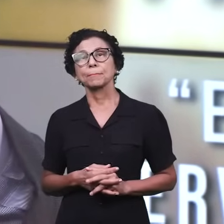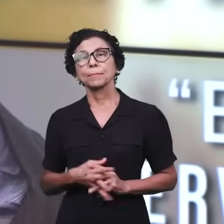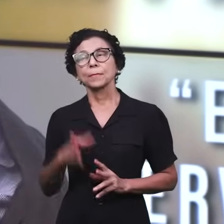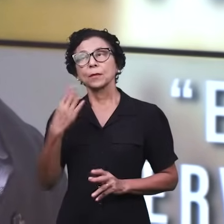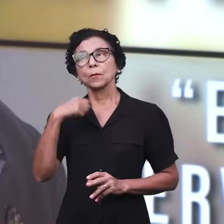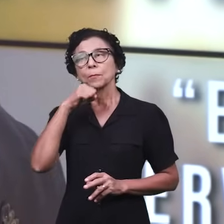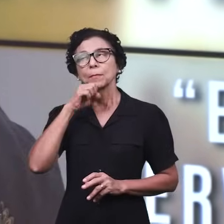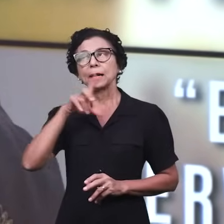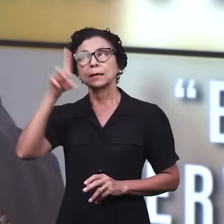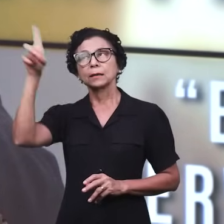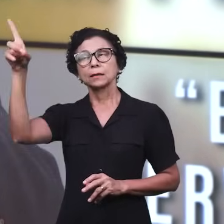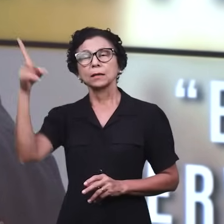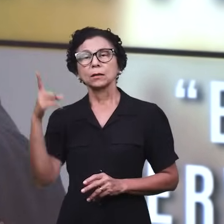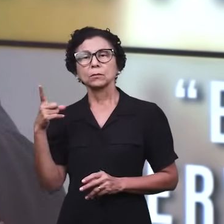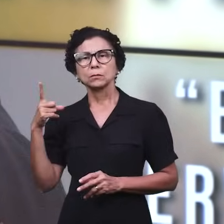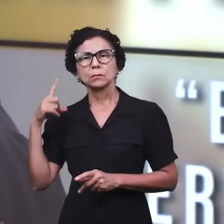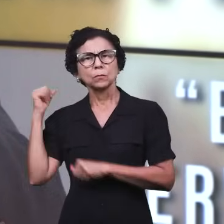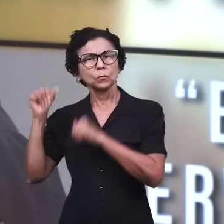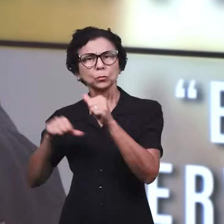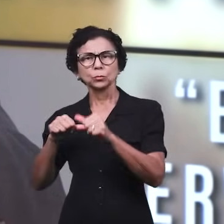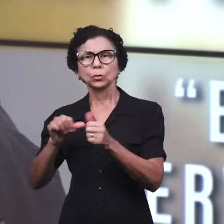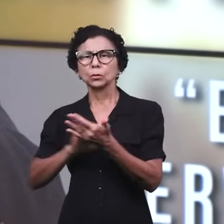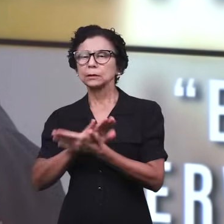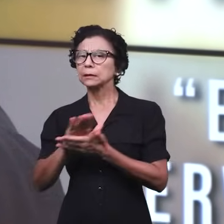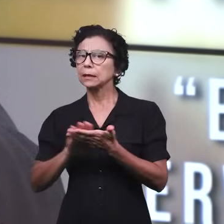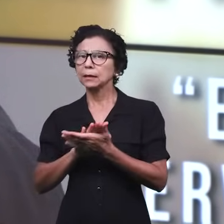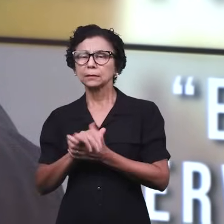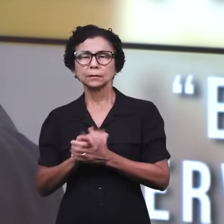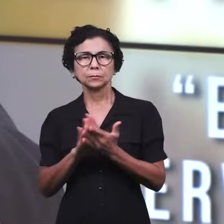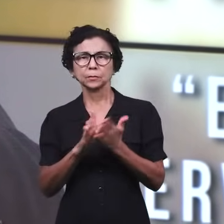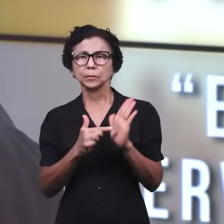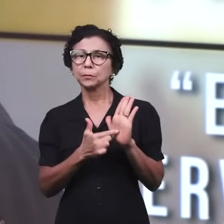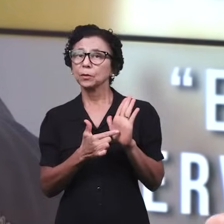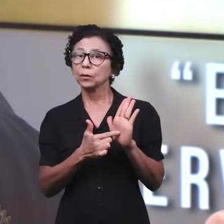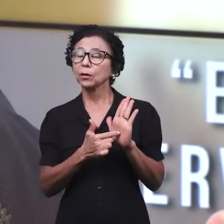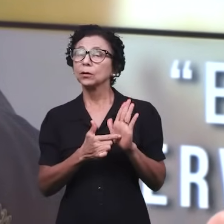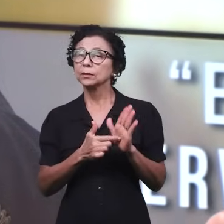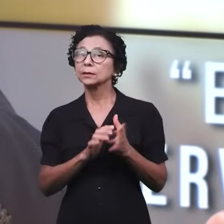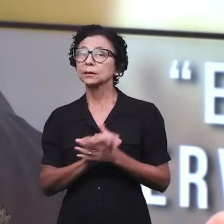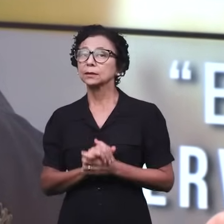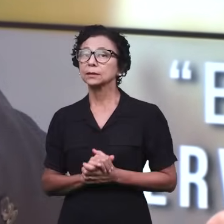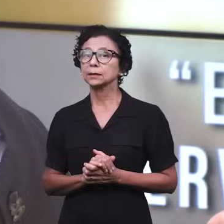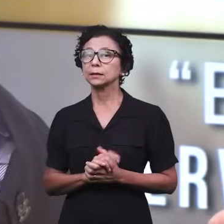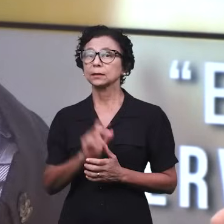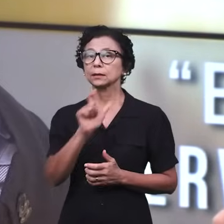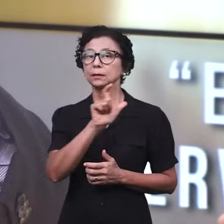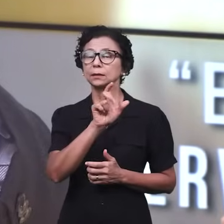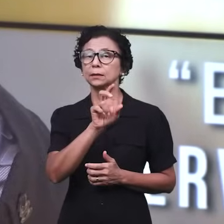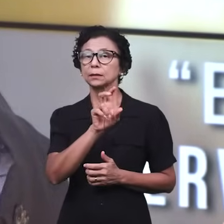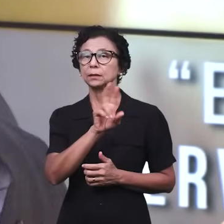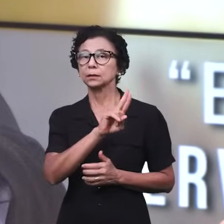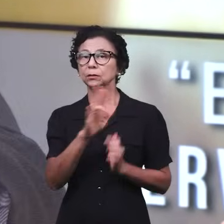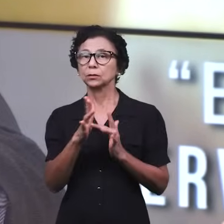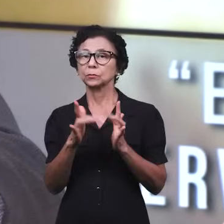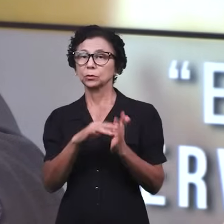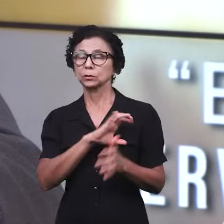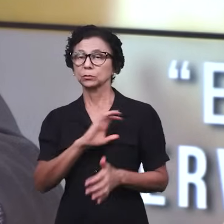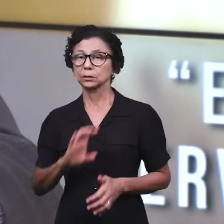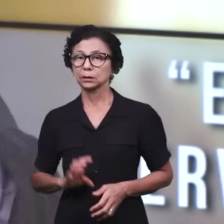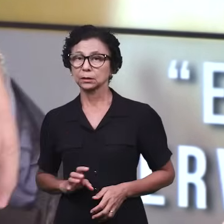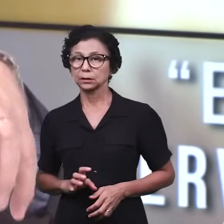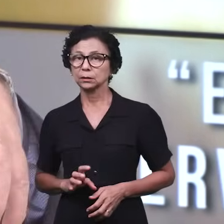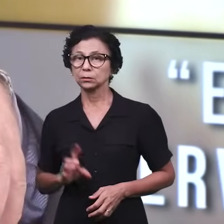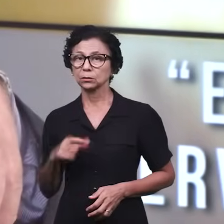Nós recebemos uma herança do nosso pai celestial né através do seu filho Jesus Cristo então é importante de nós estarmos esse